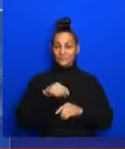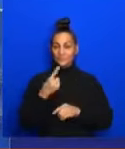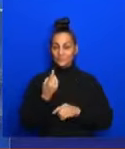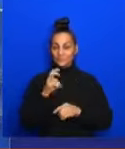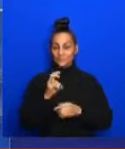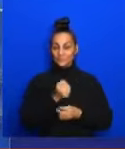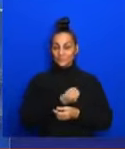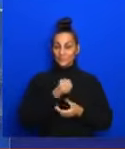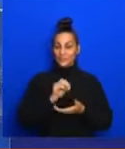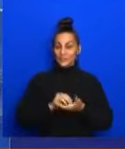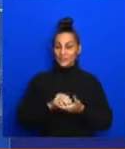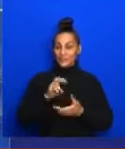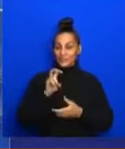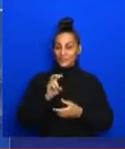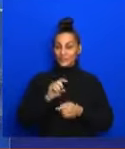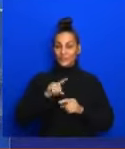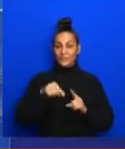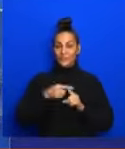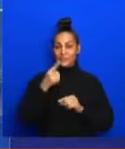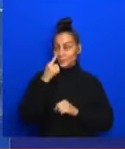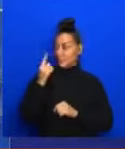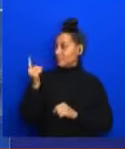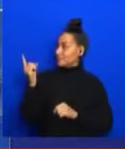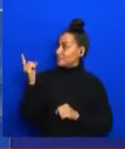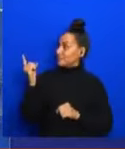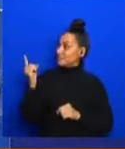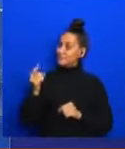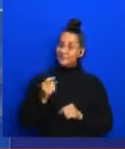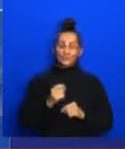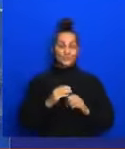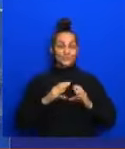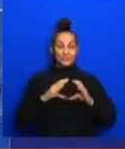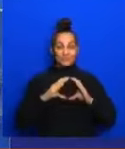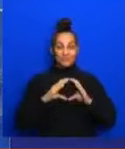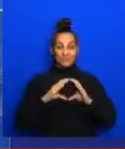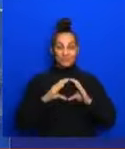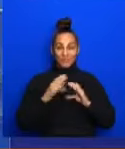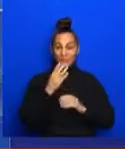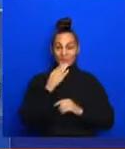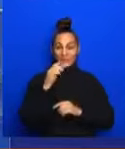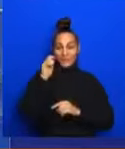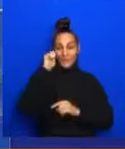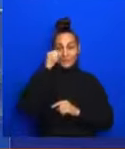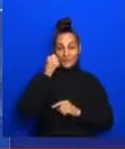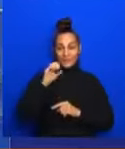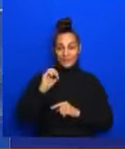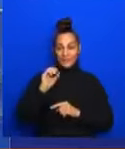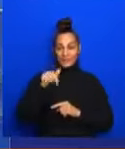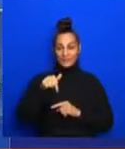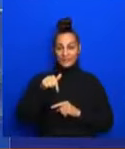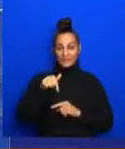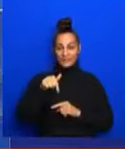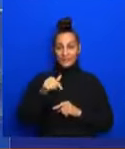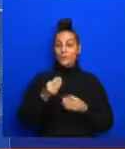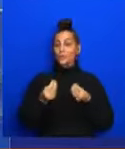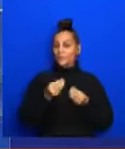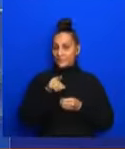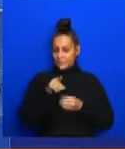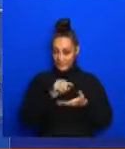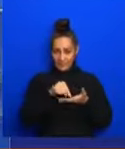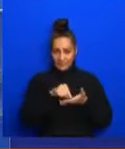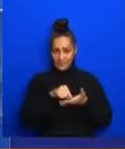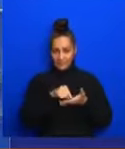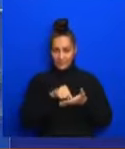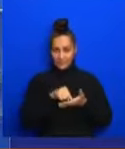15 números. Faltam 5. Mais uma dezena na tela. Bola preta 07. Preta 07. Como é que você está indo?